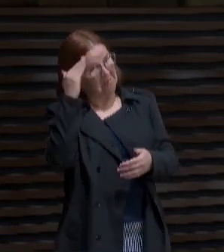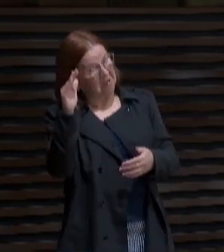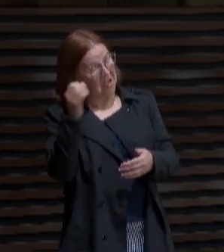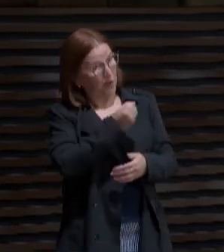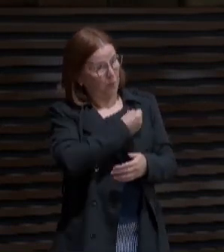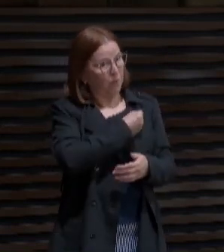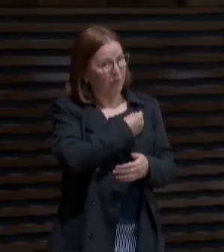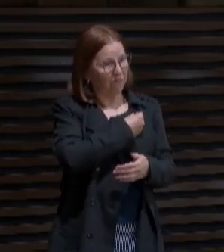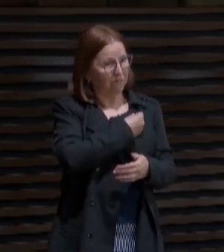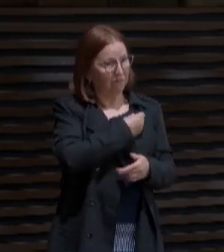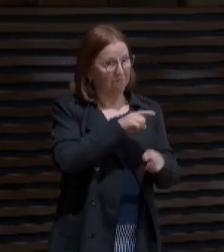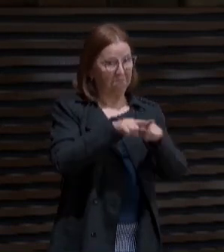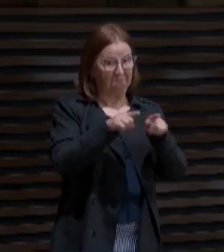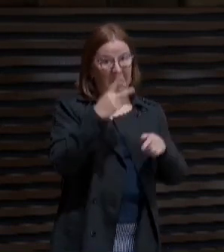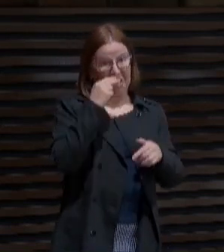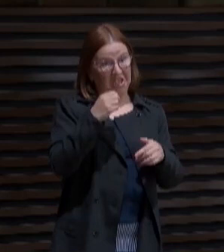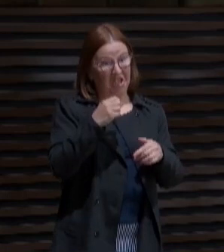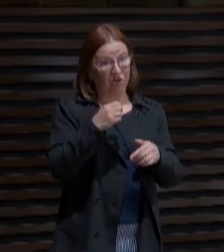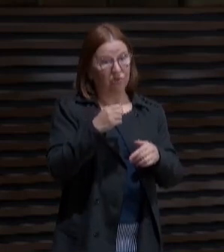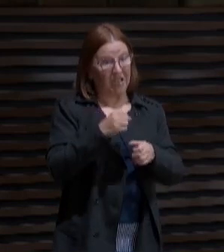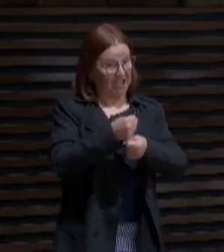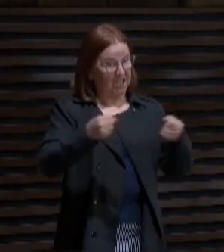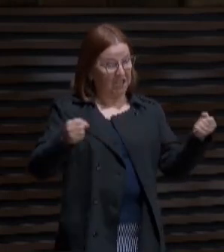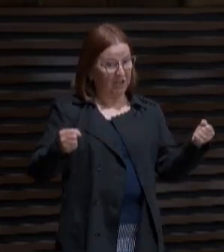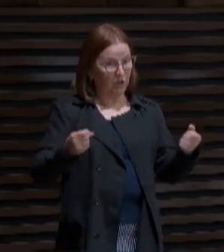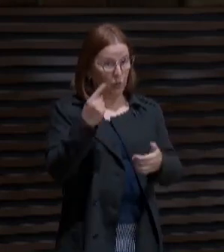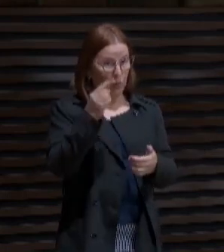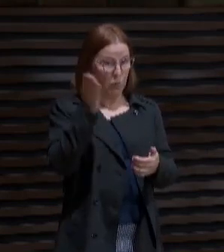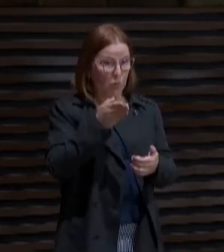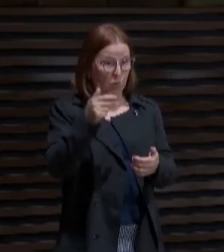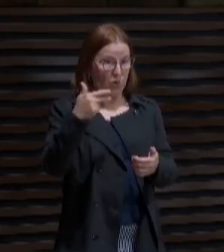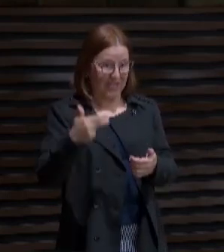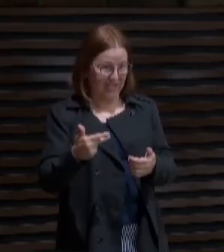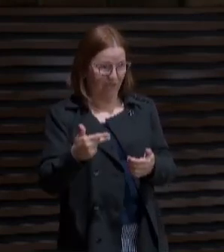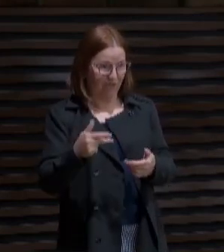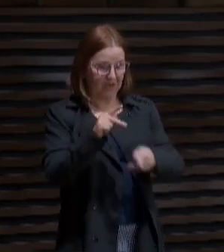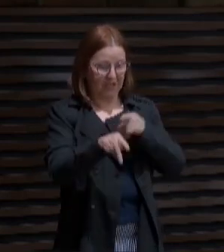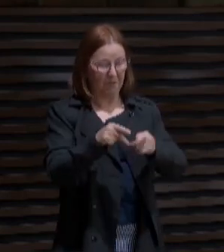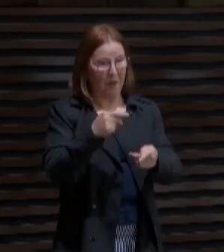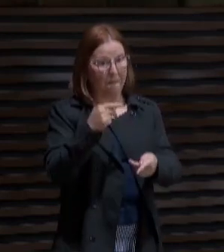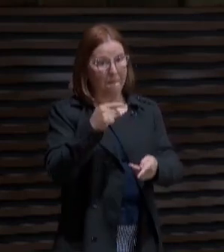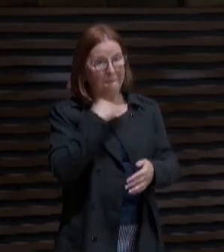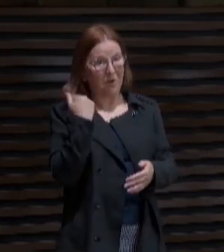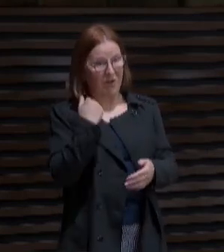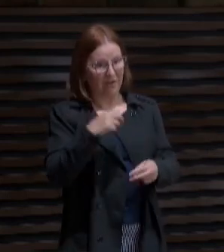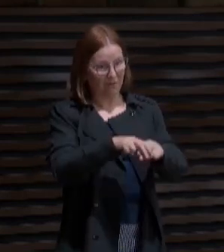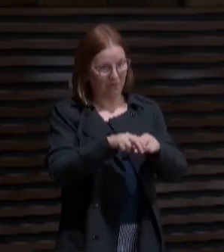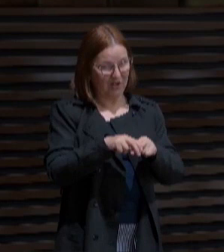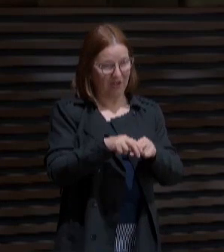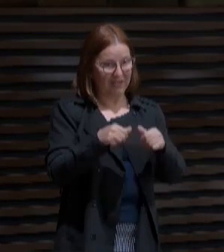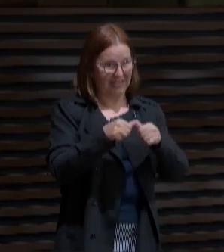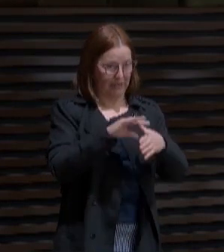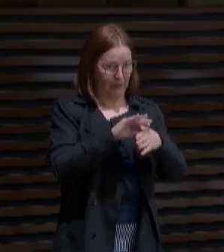população também muito grande. 1/3 da população morreu por conta dessa peste. Depois tem uma